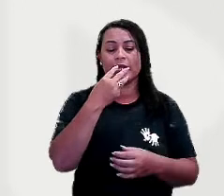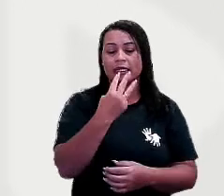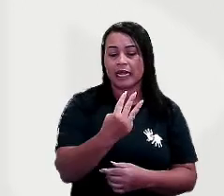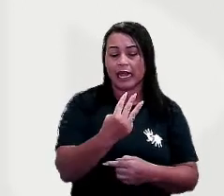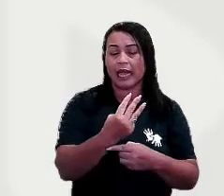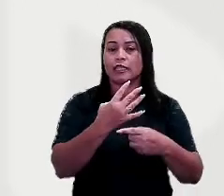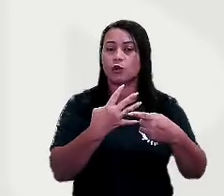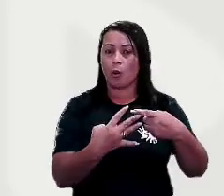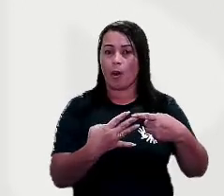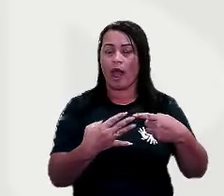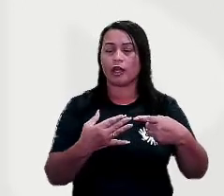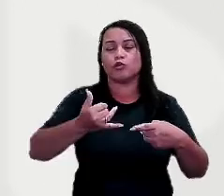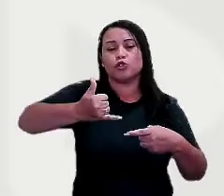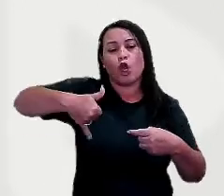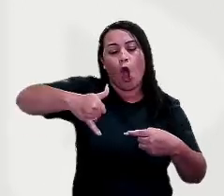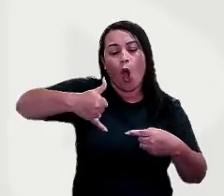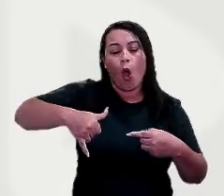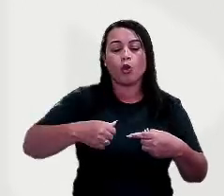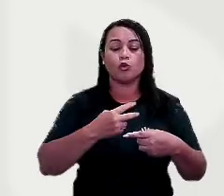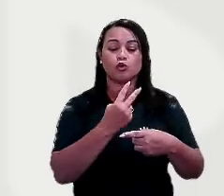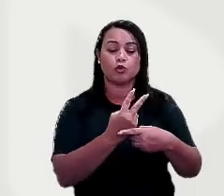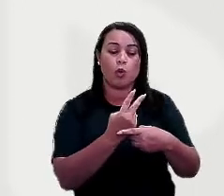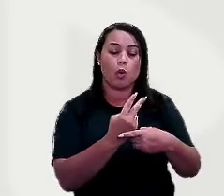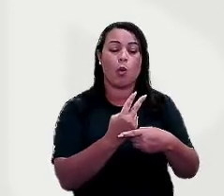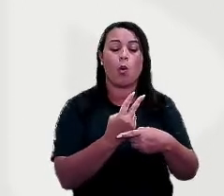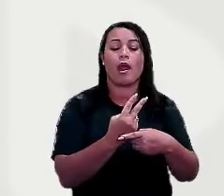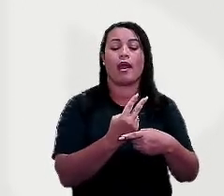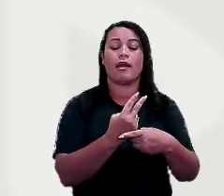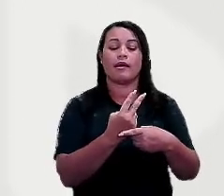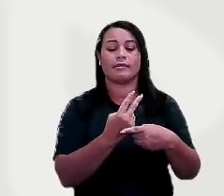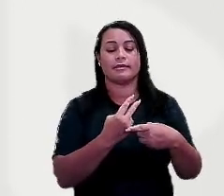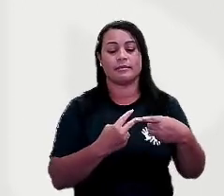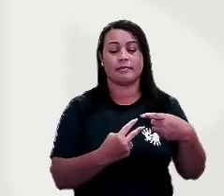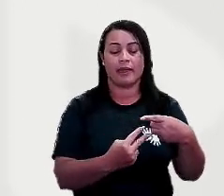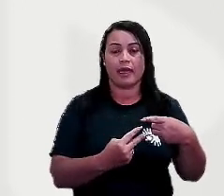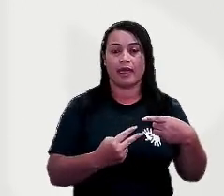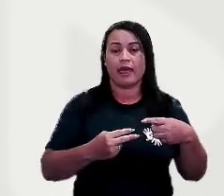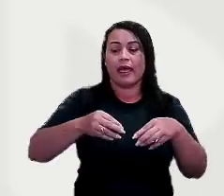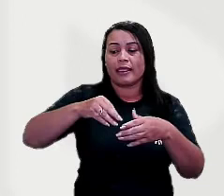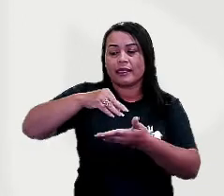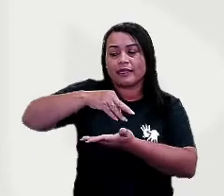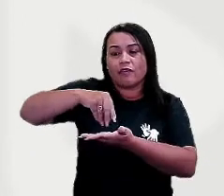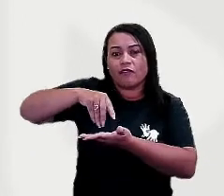xícara de óleo, 2,5 xícara de farinha de trigo,